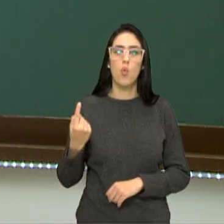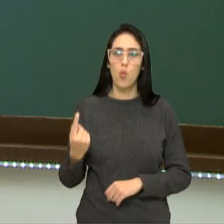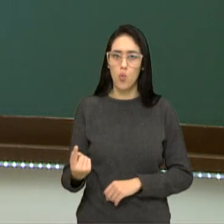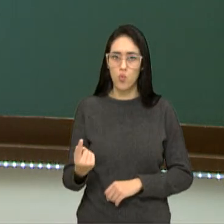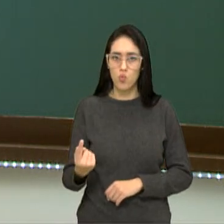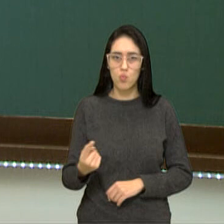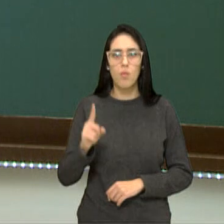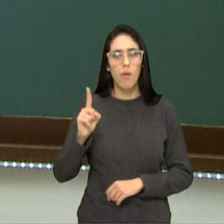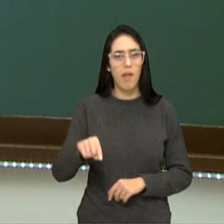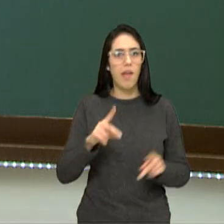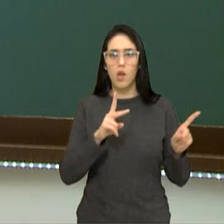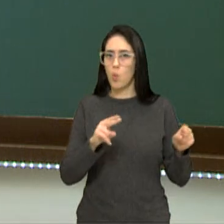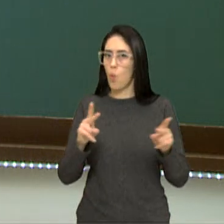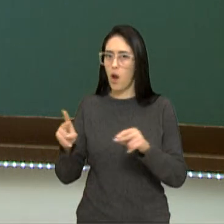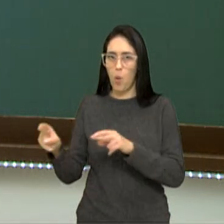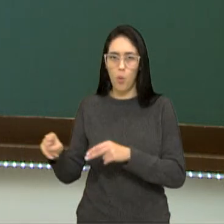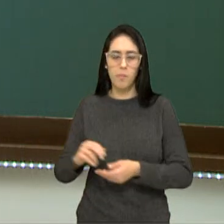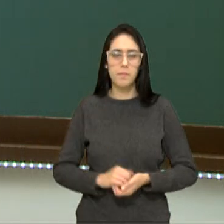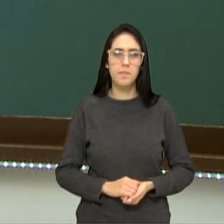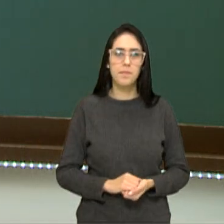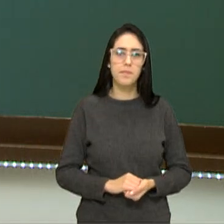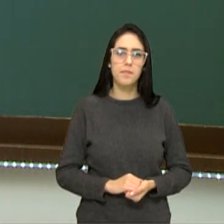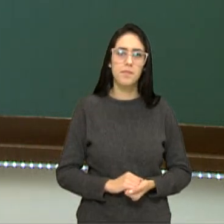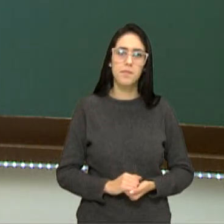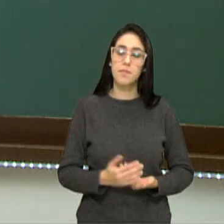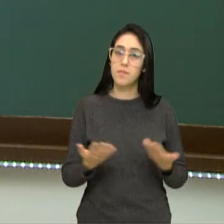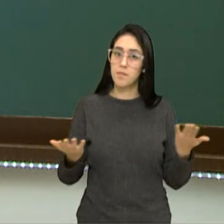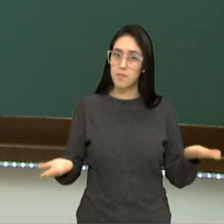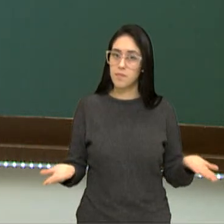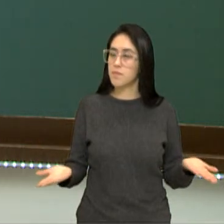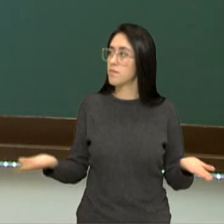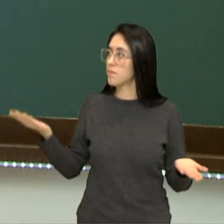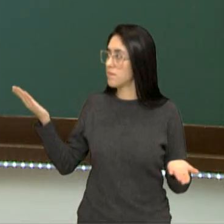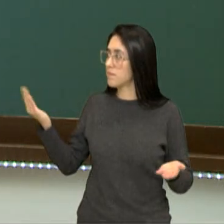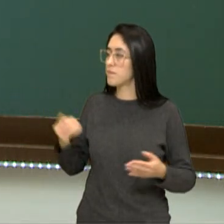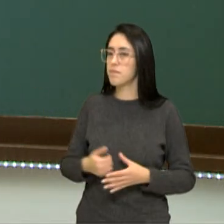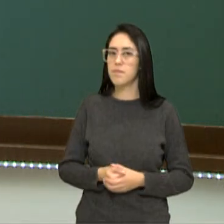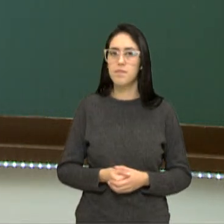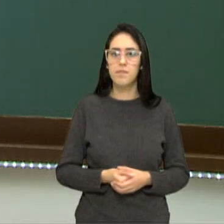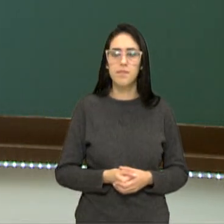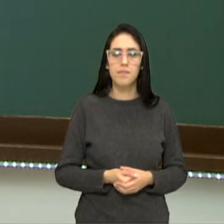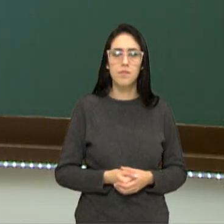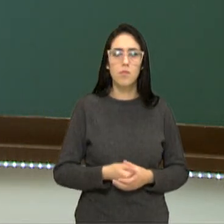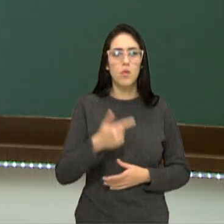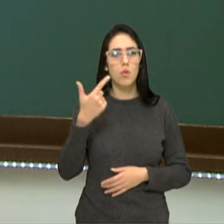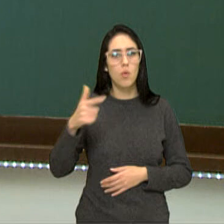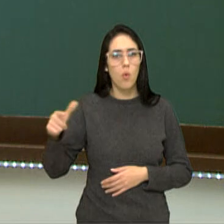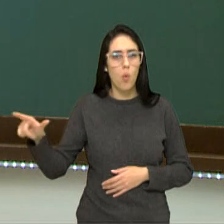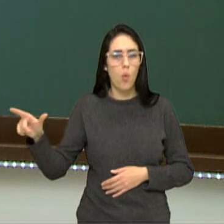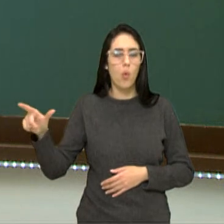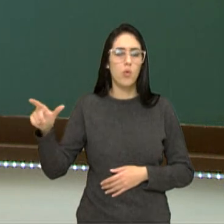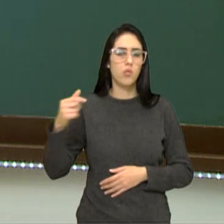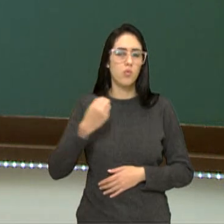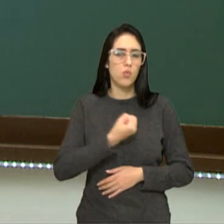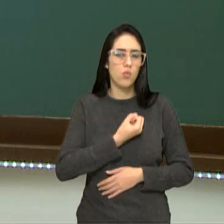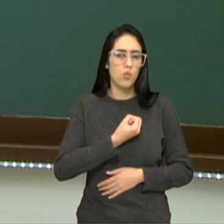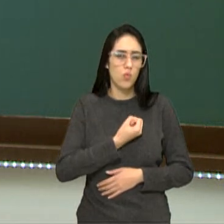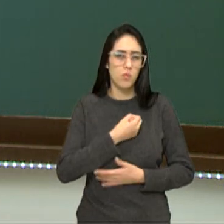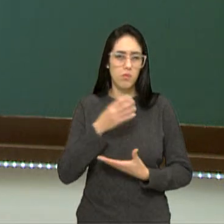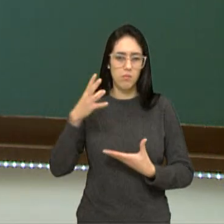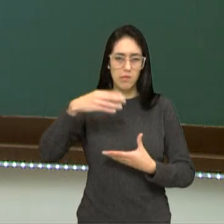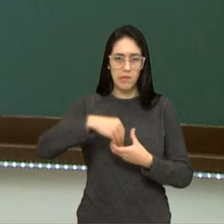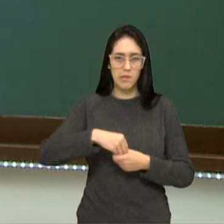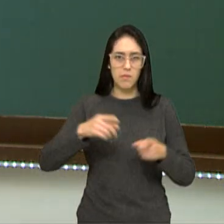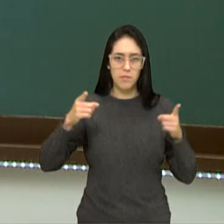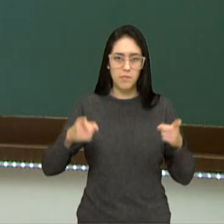são iguais, né? Então, aqui e aqui. Os demais membros ou elementos, né, ou componentes